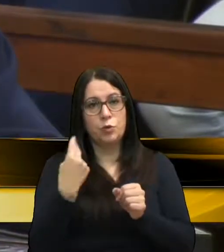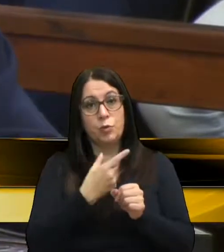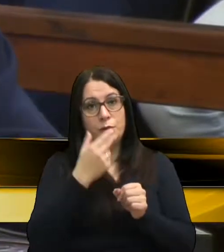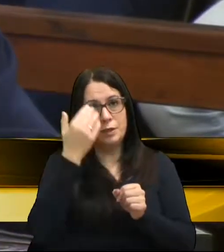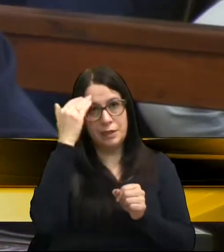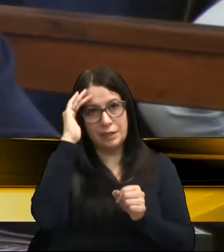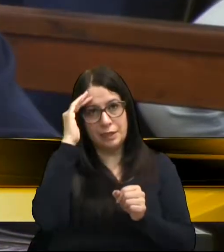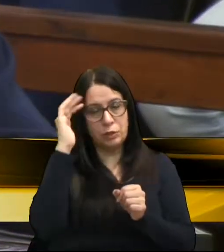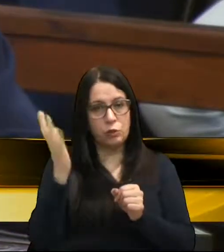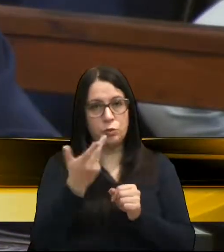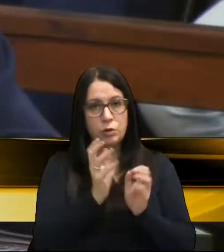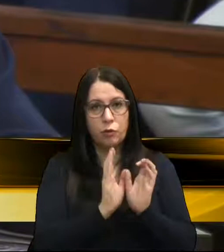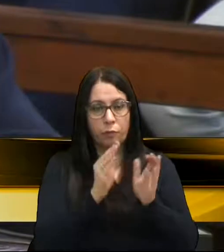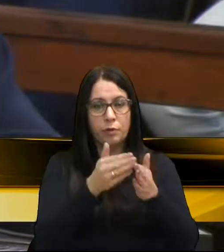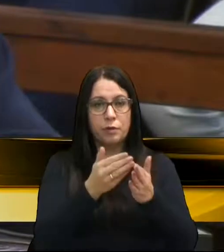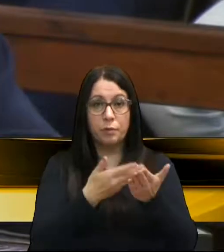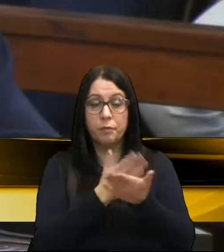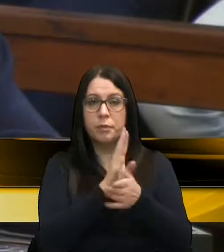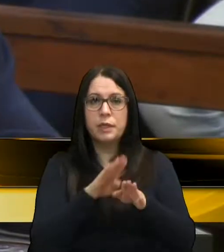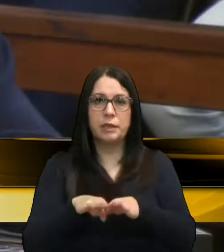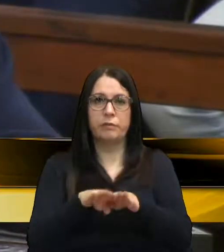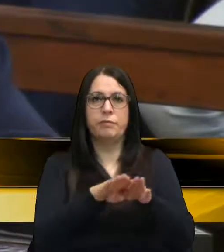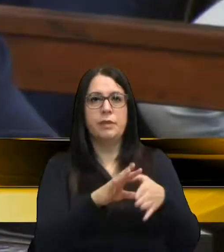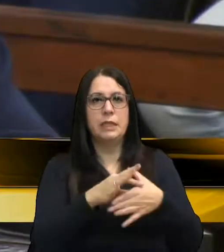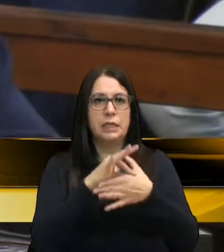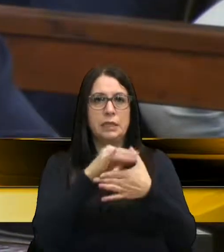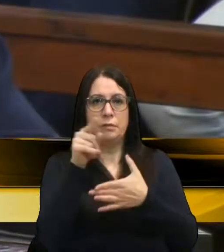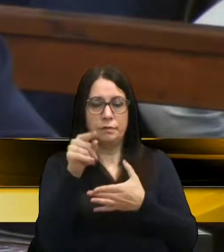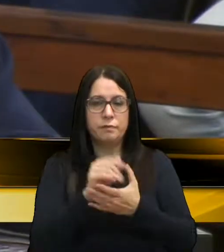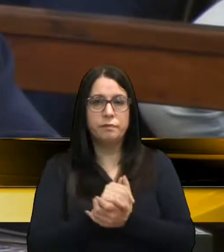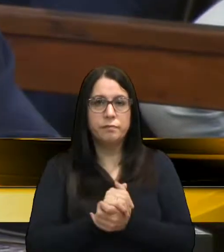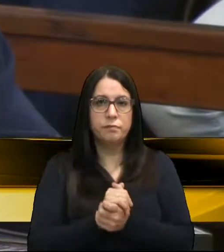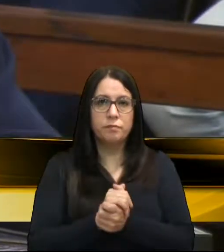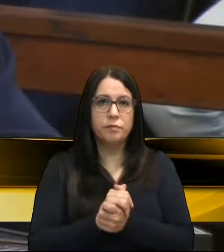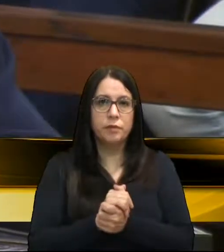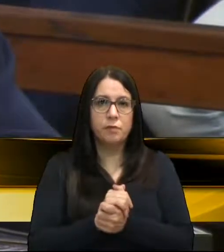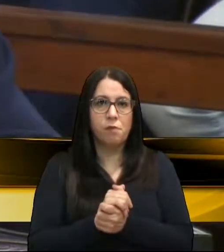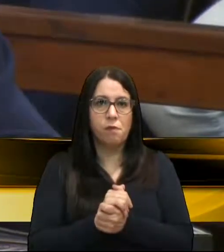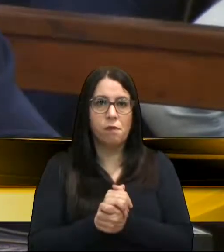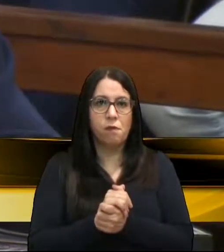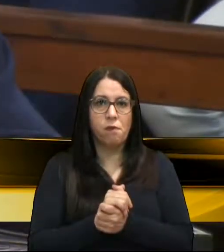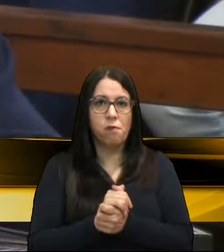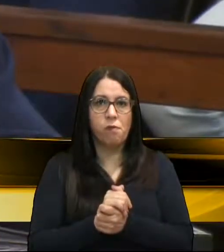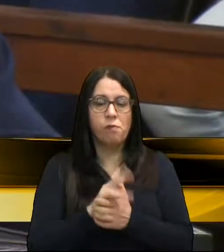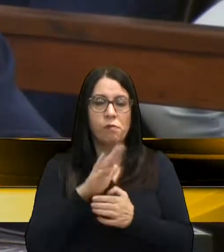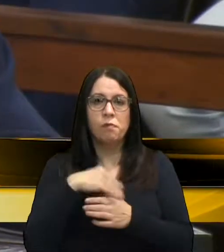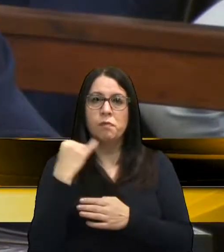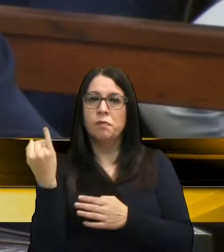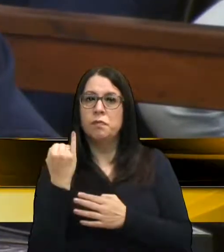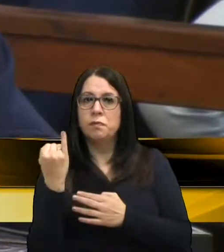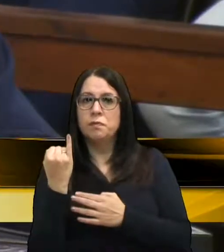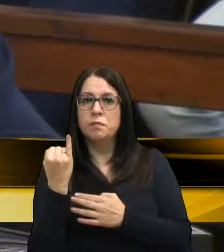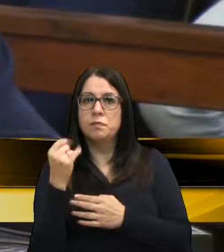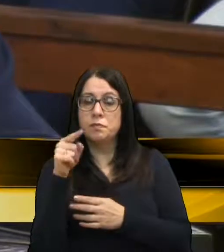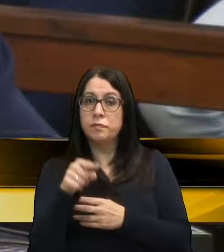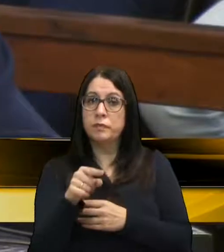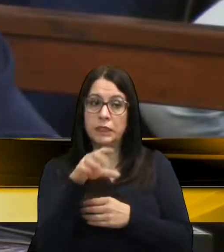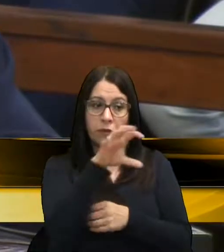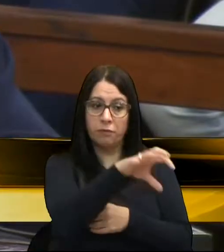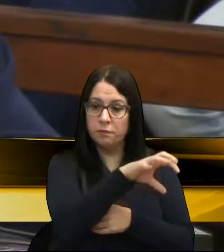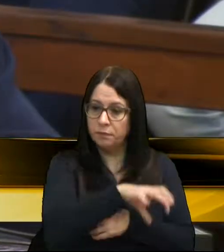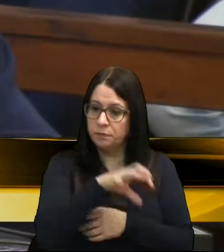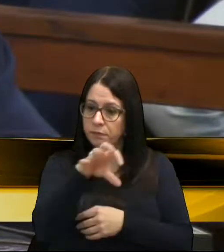entendeu, e toda a comissão, por unanimidade, liderado por Vossa Excelência, entendeu que era mais importante nestas